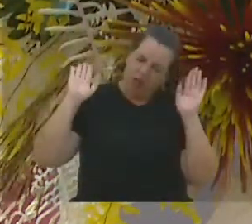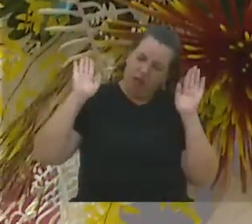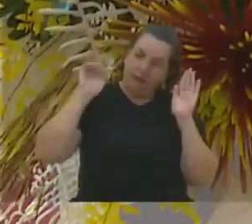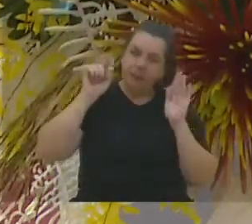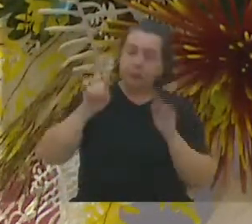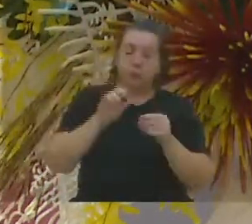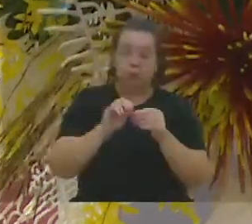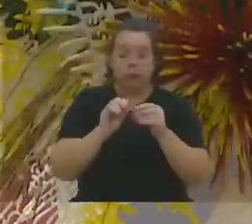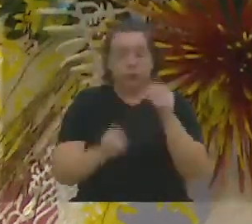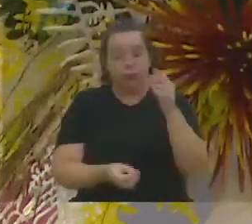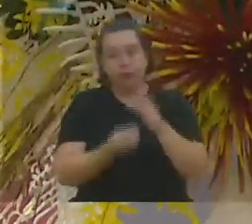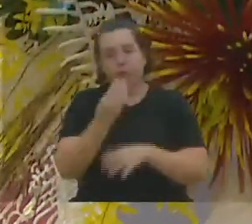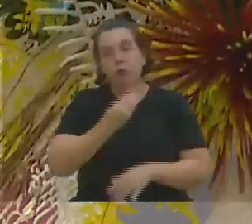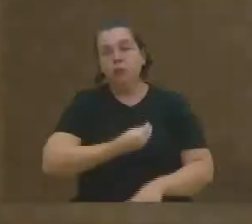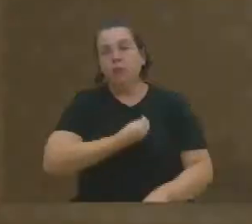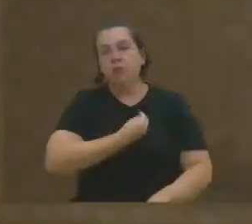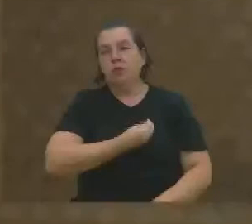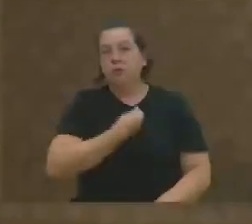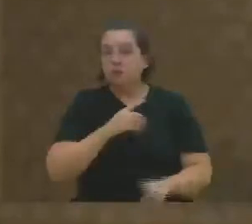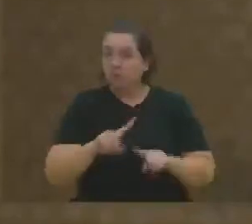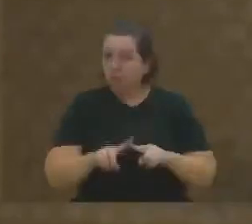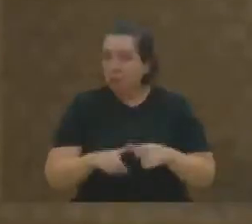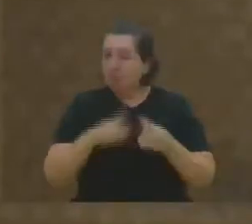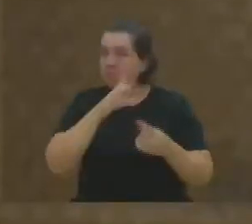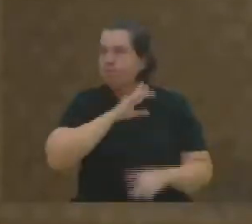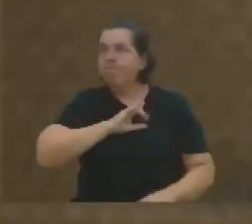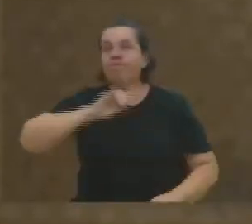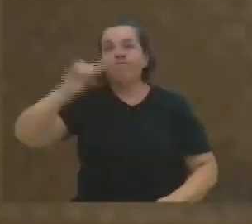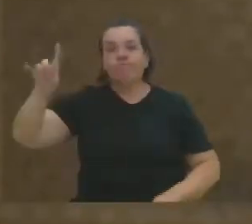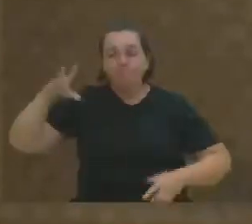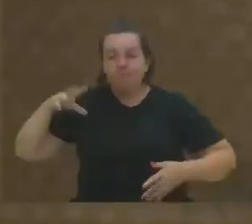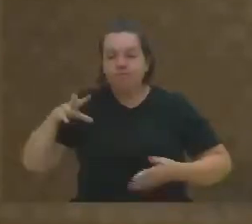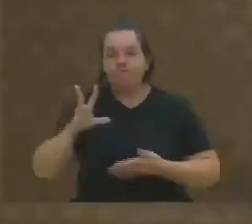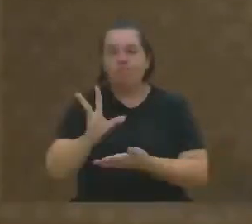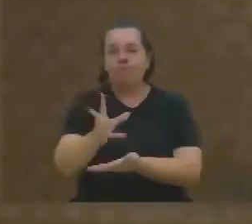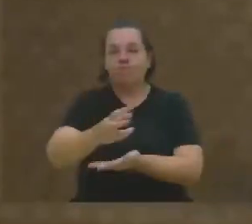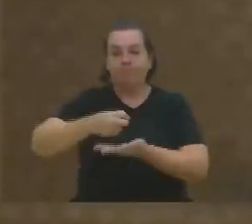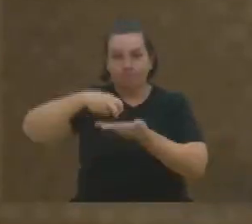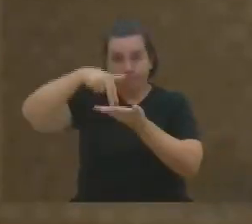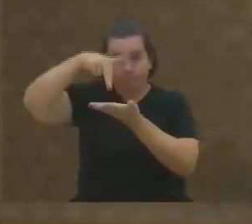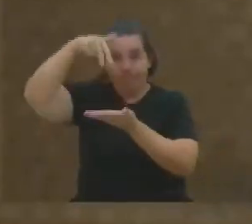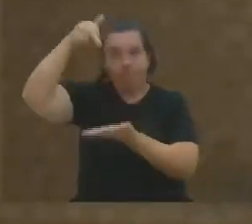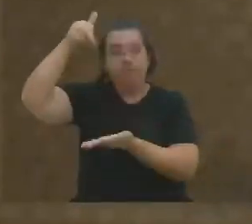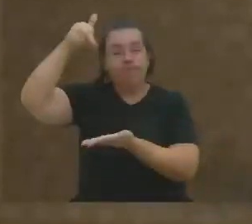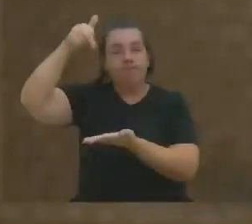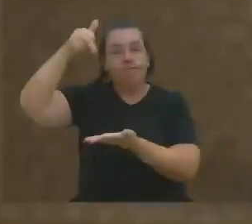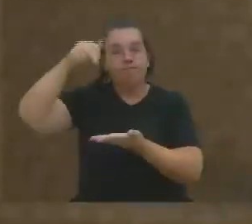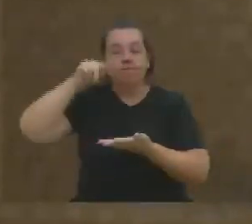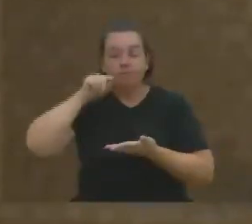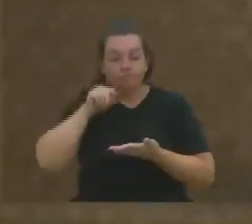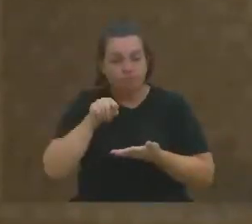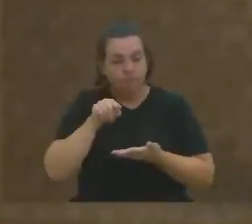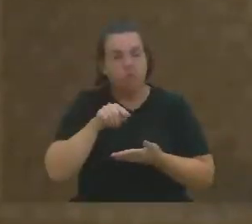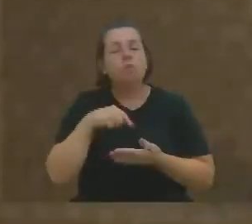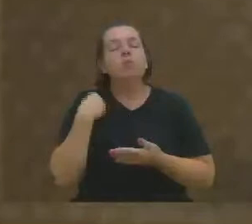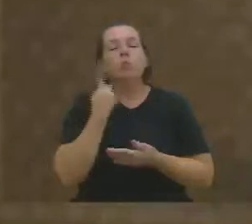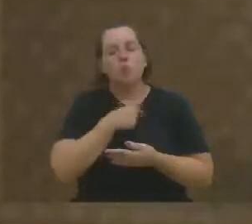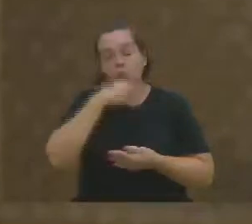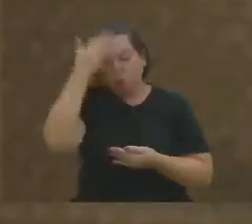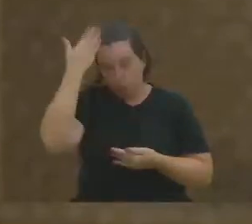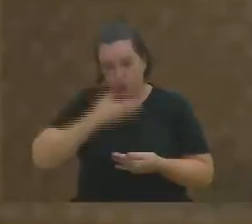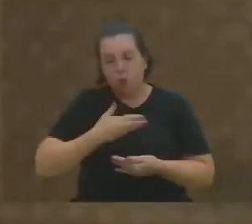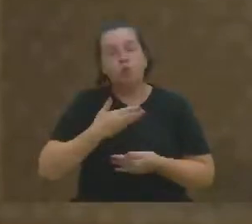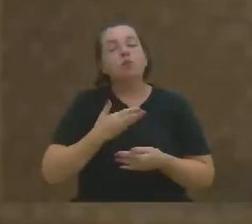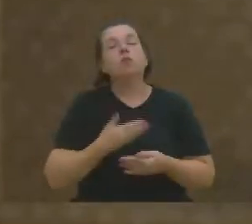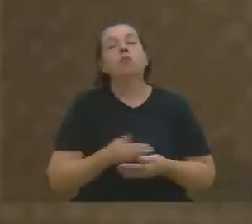vida, mas Deus o ressuscitou dos mortos. E disso nós